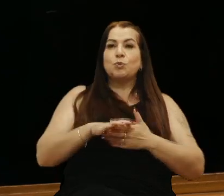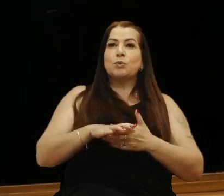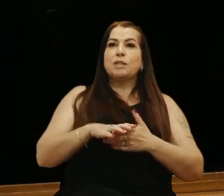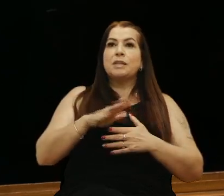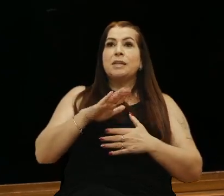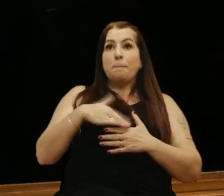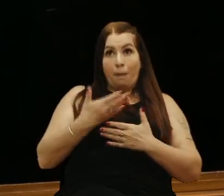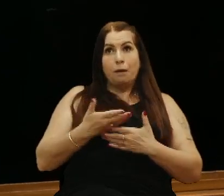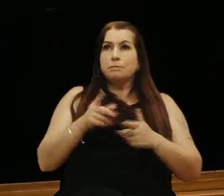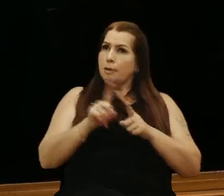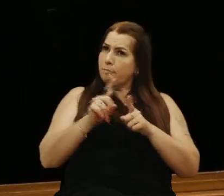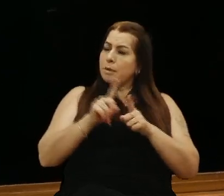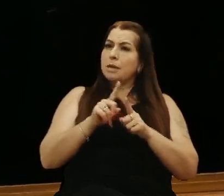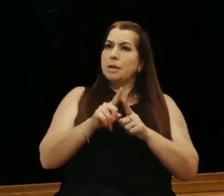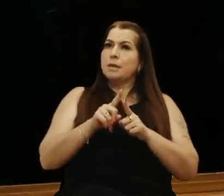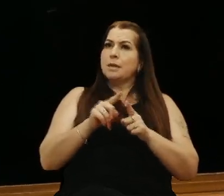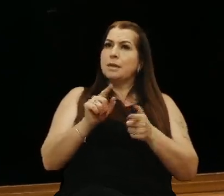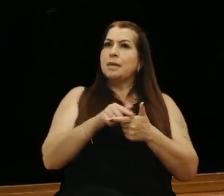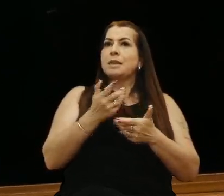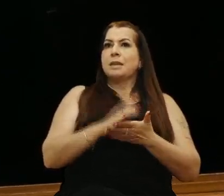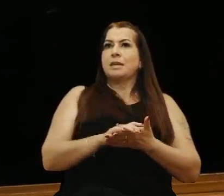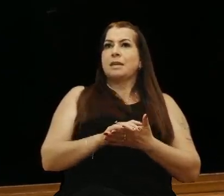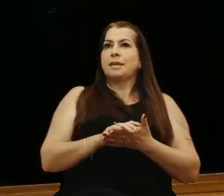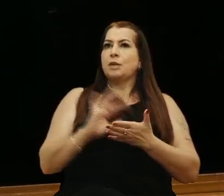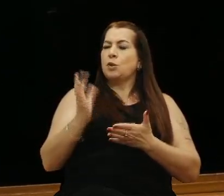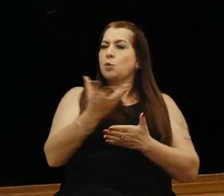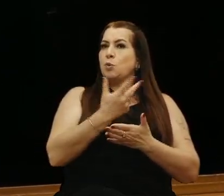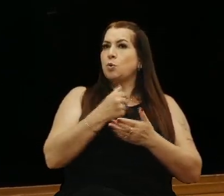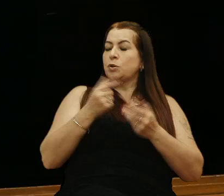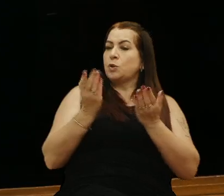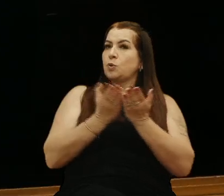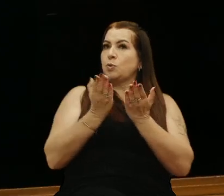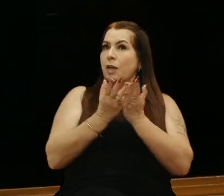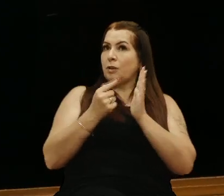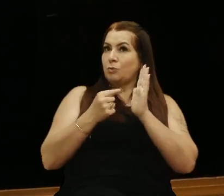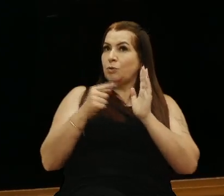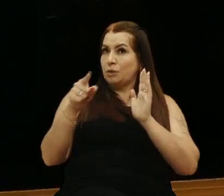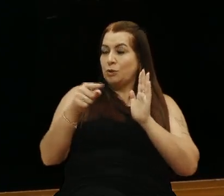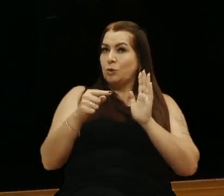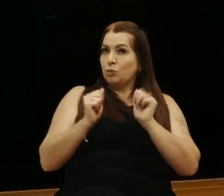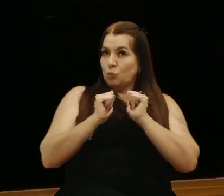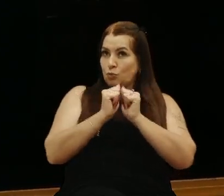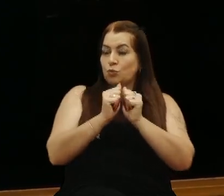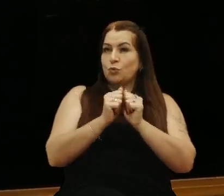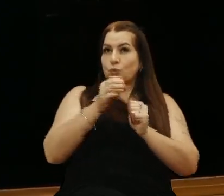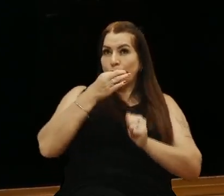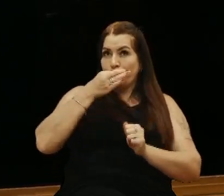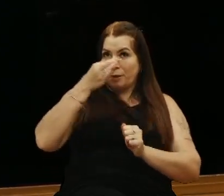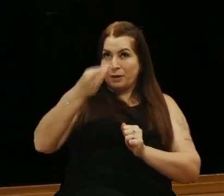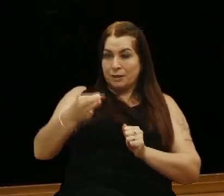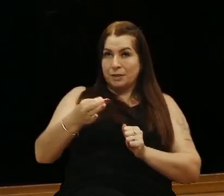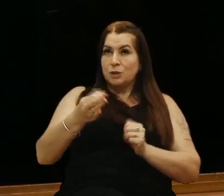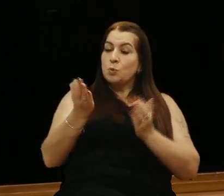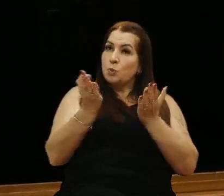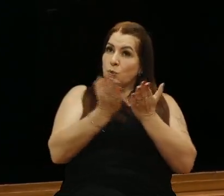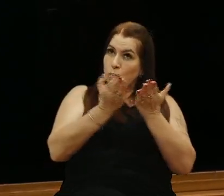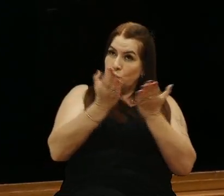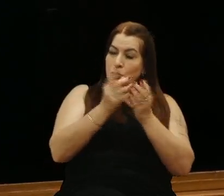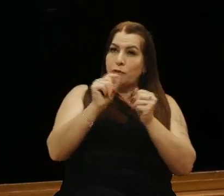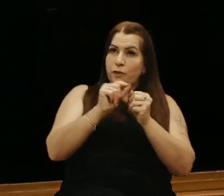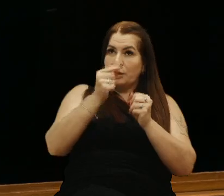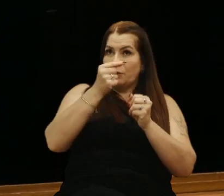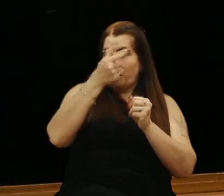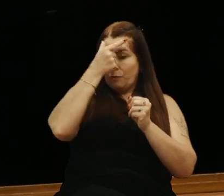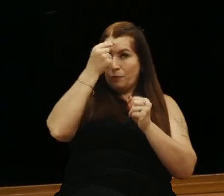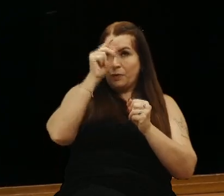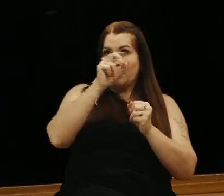mais do que isso, a academia tem se dedicado a isso, vereador Zé D'Ambrosio. Eu apresentei, junto do seu parecer, um estudo feito